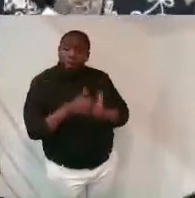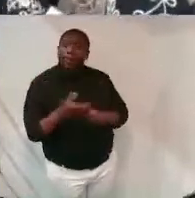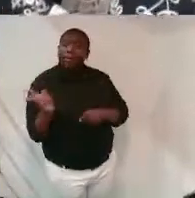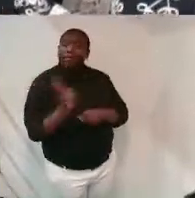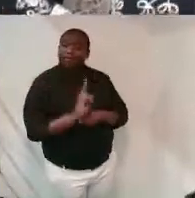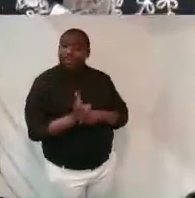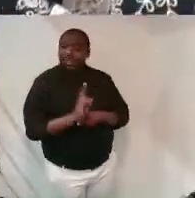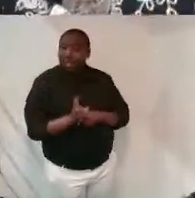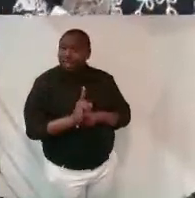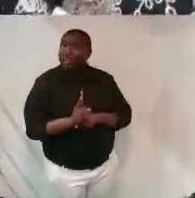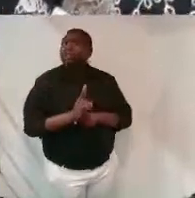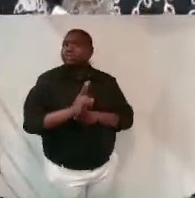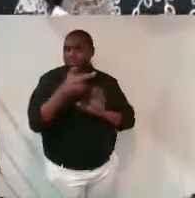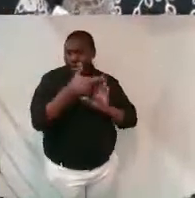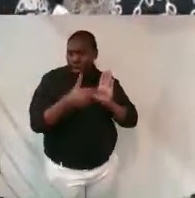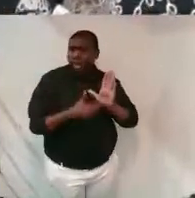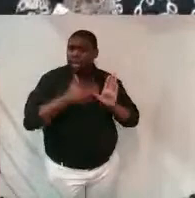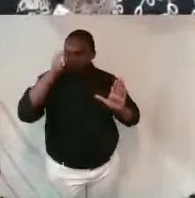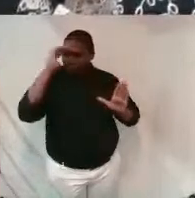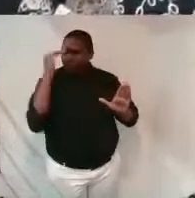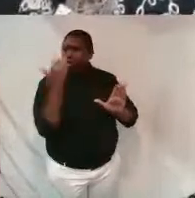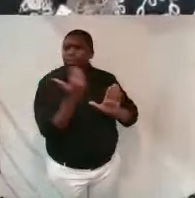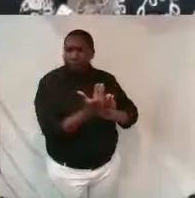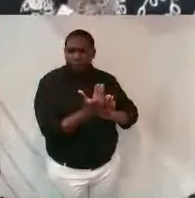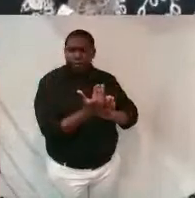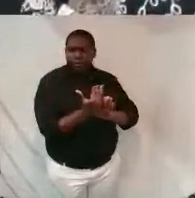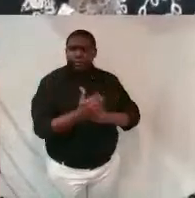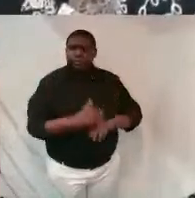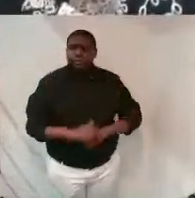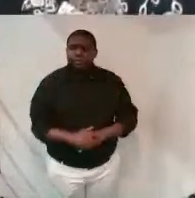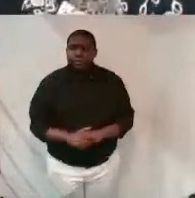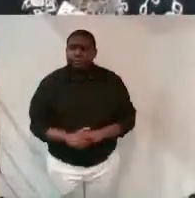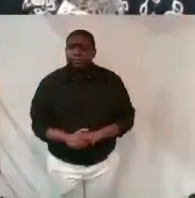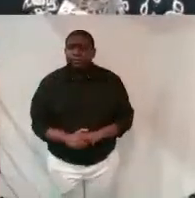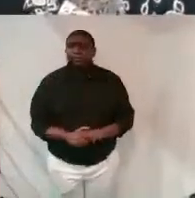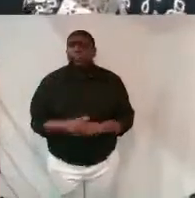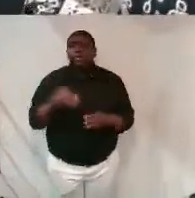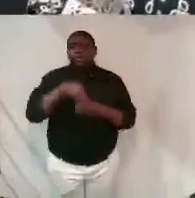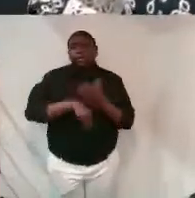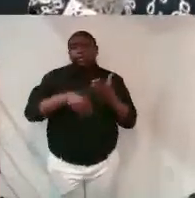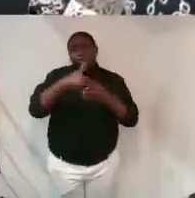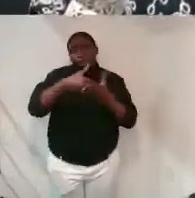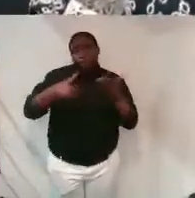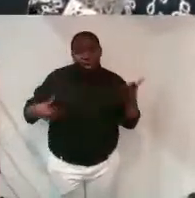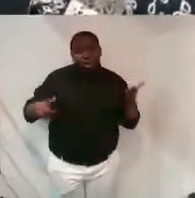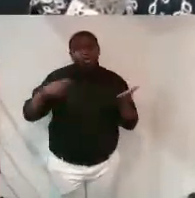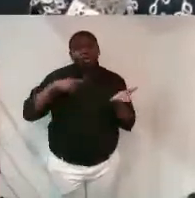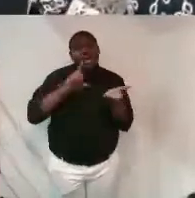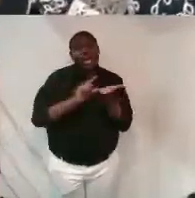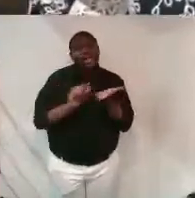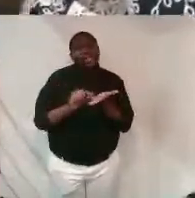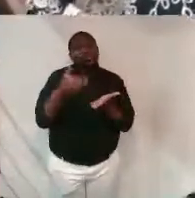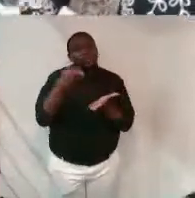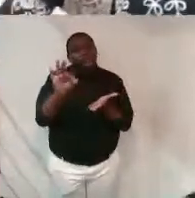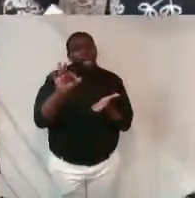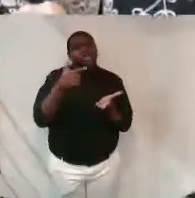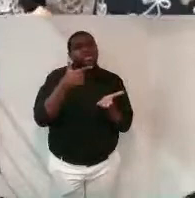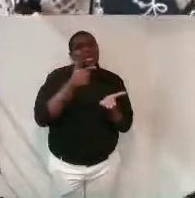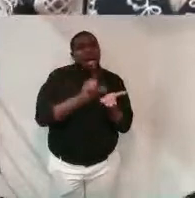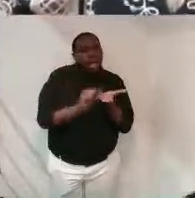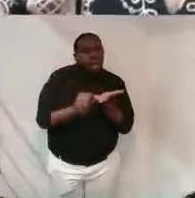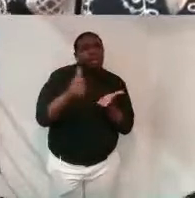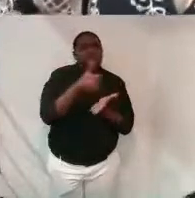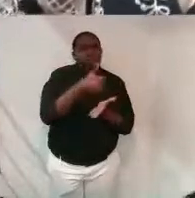fiscalização do cumprimento das condições de validade do contrato, trazidas no artigo 10, no artigo 11 da